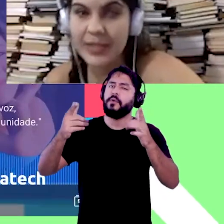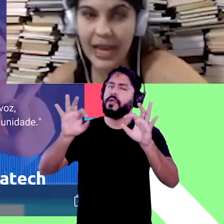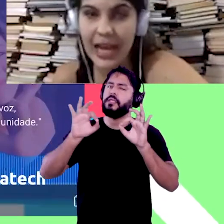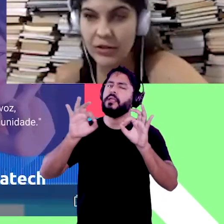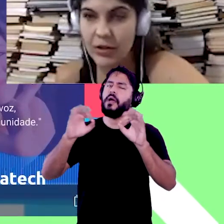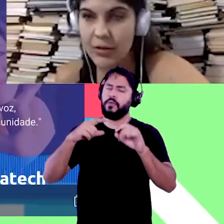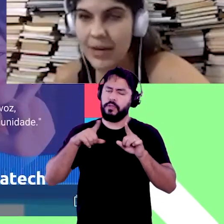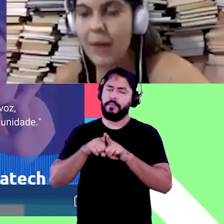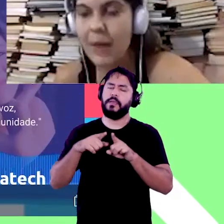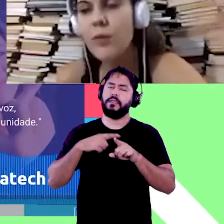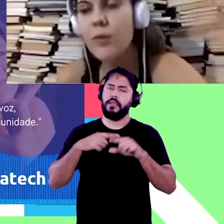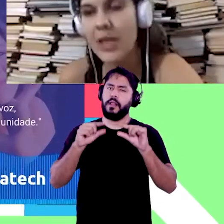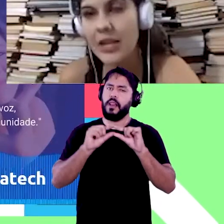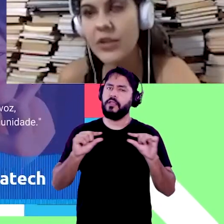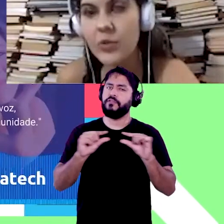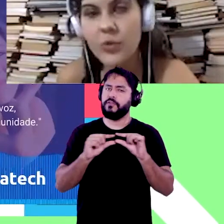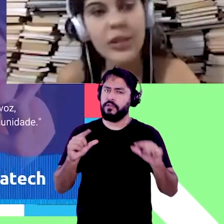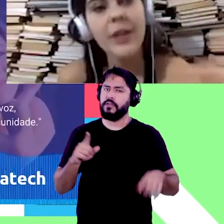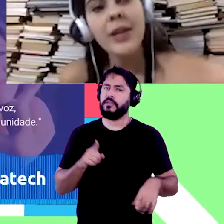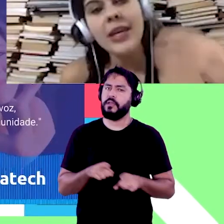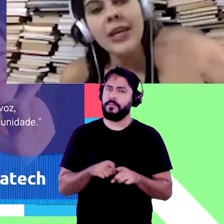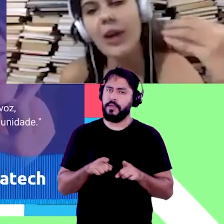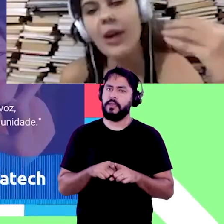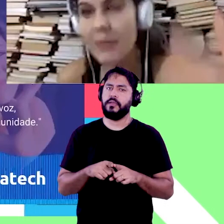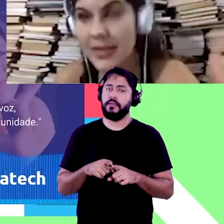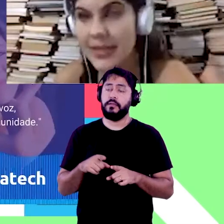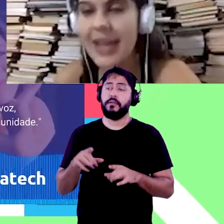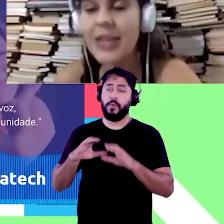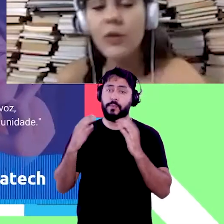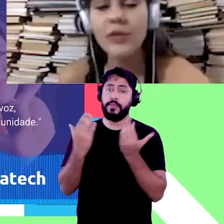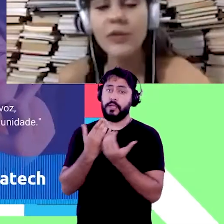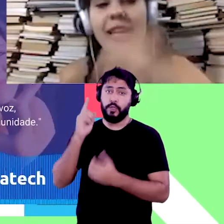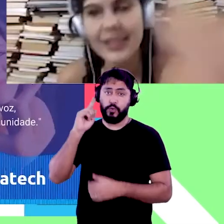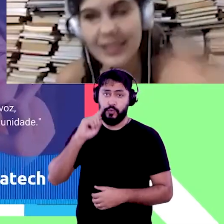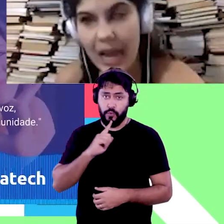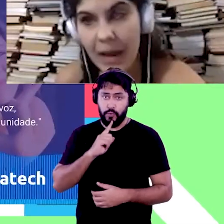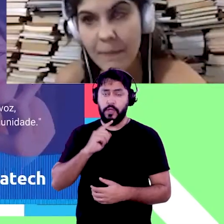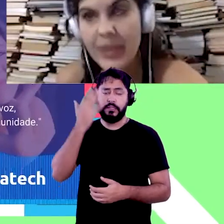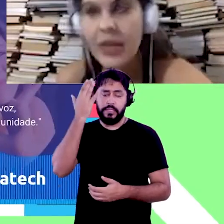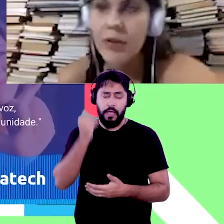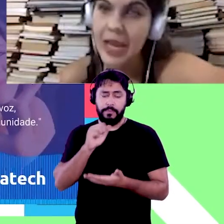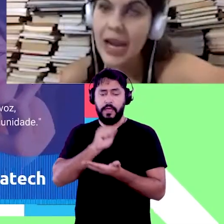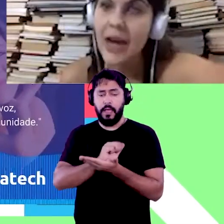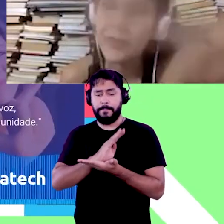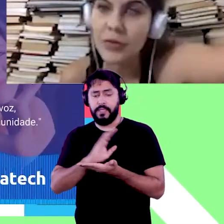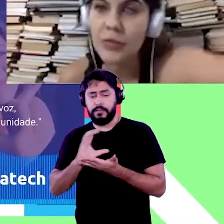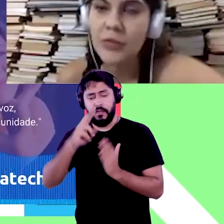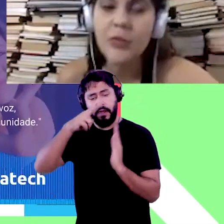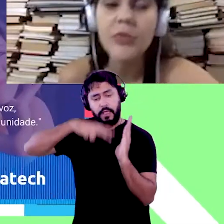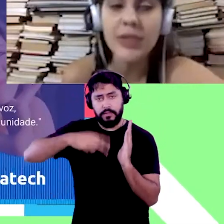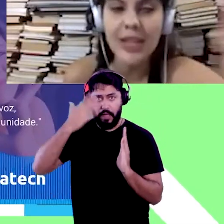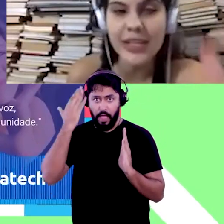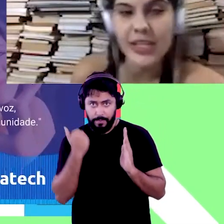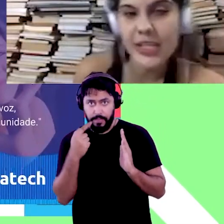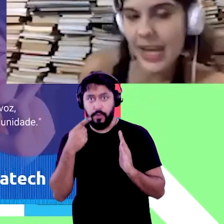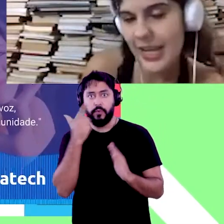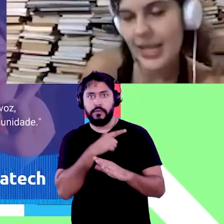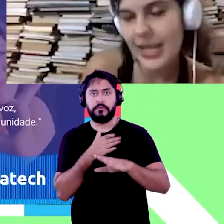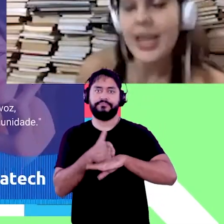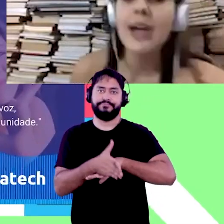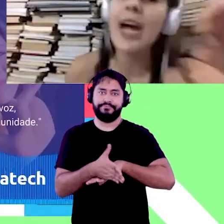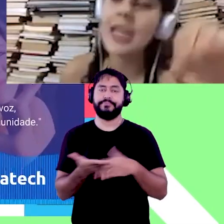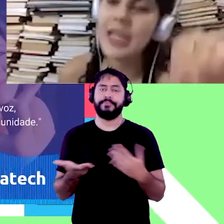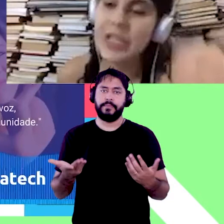nesse caso, para a comunidade surda, que é alfabetizada, conseguir acessar. Então, o ideal dos mundos é a gente ter